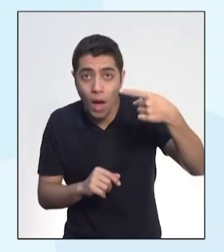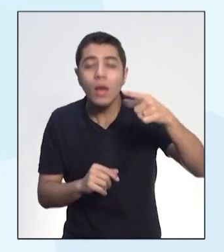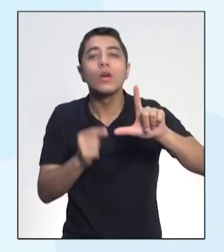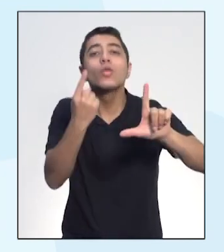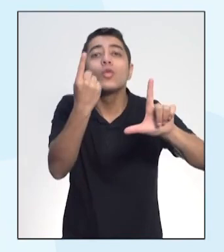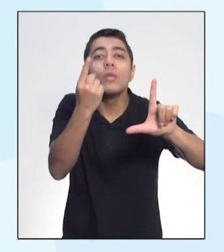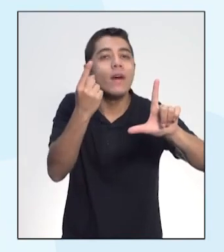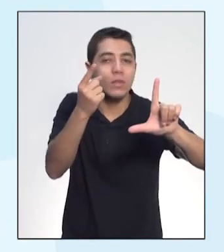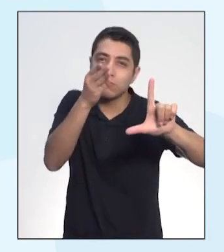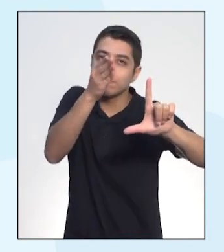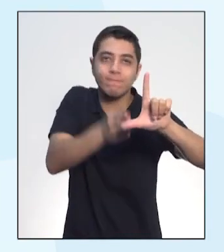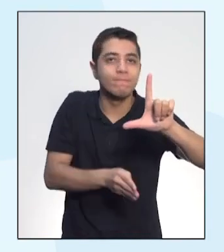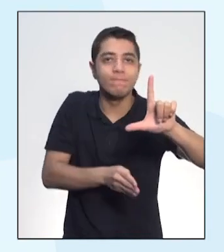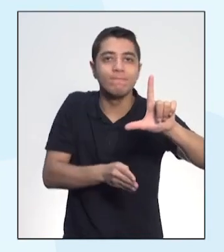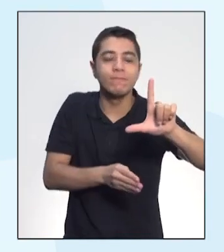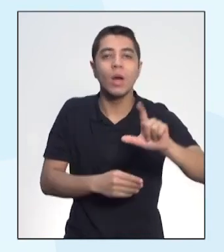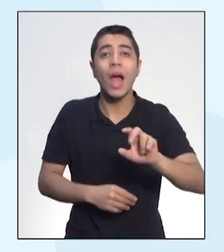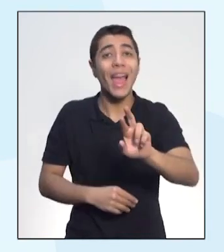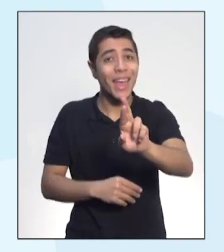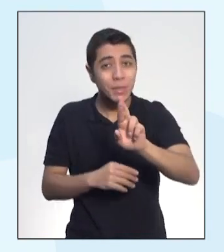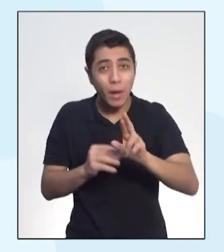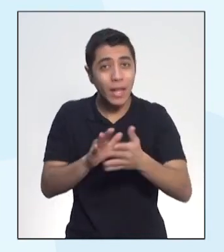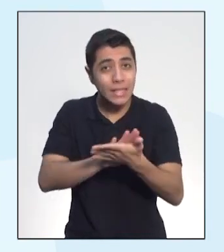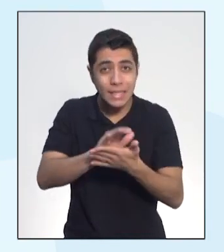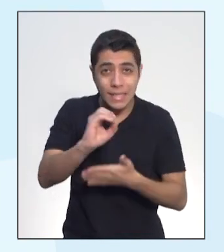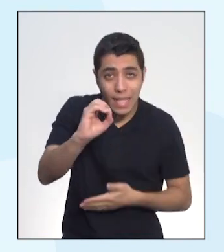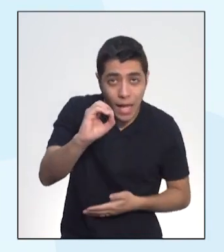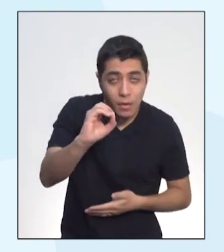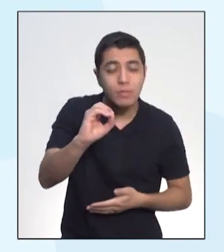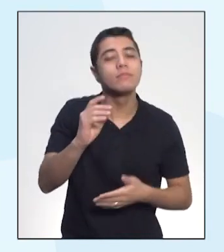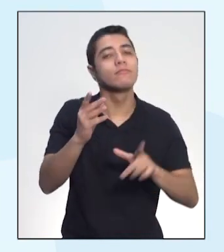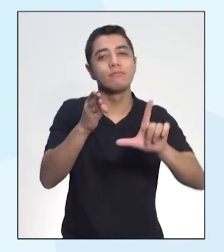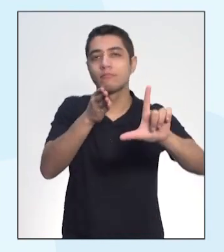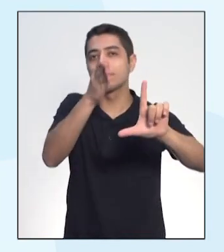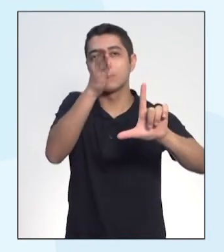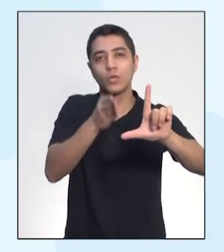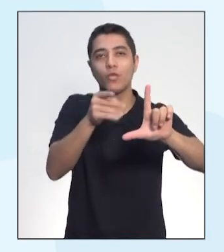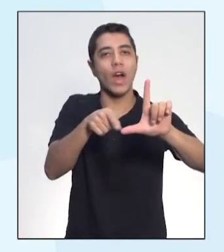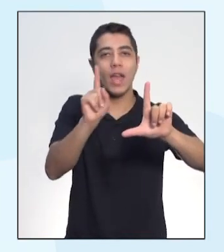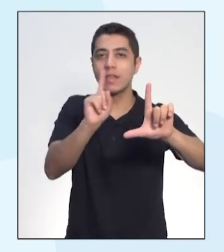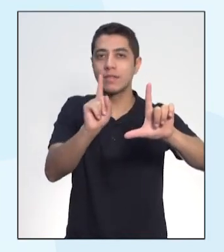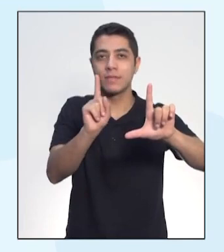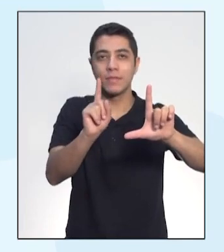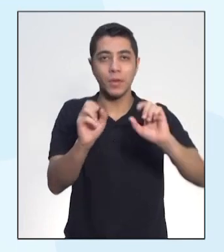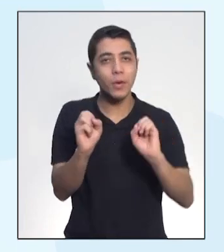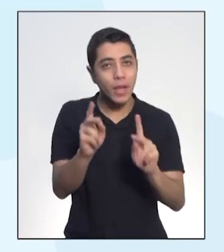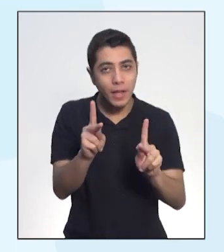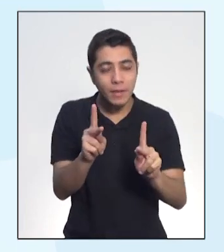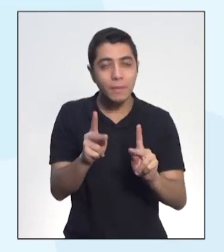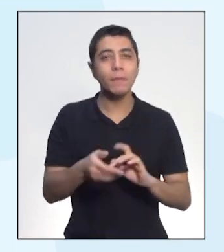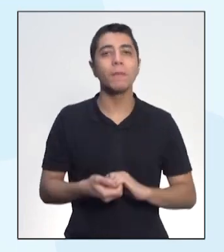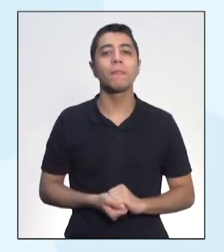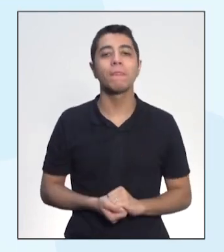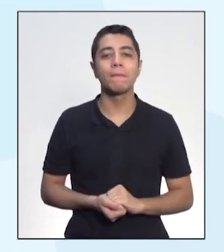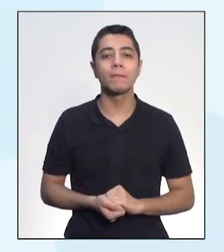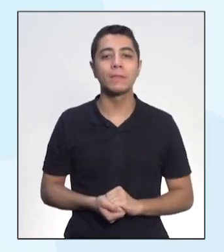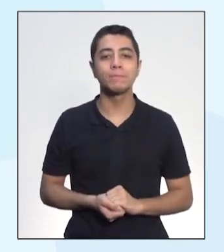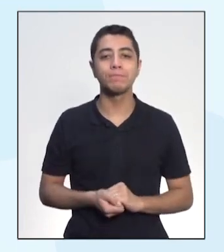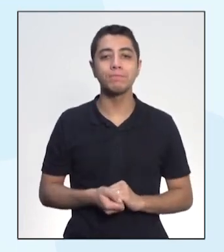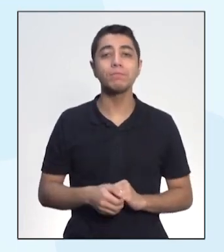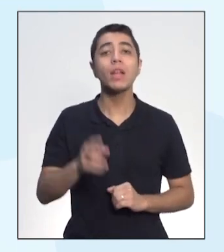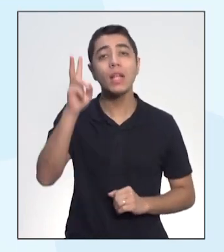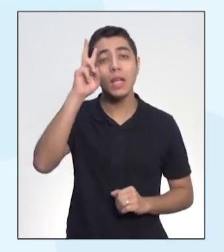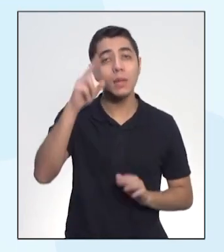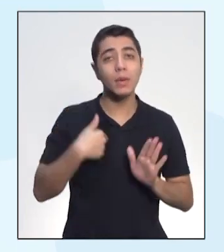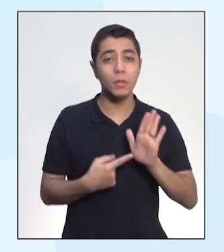o eixo x. Tá bom. E esse de baixo aí que está escrito vértice, professora? Lembra que eu tinha feito item A, B,